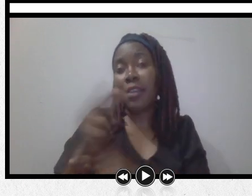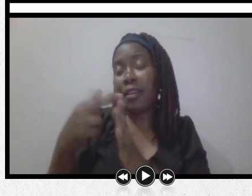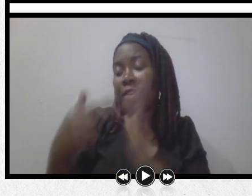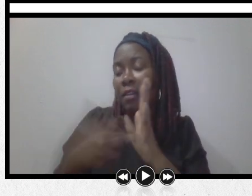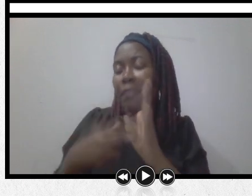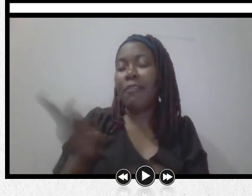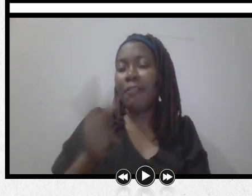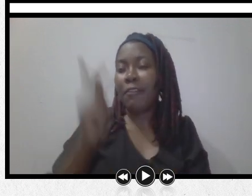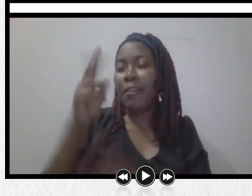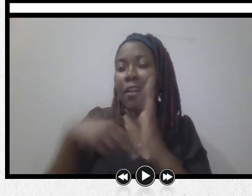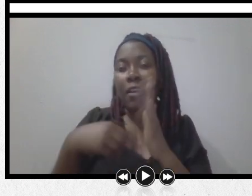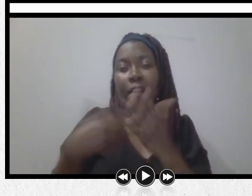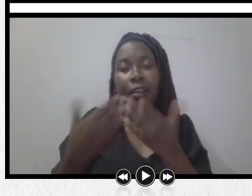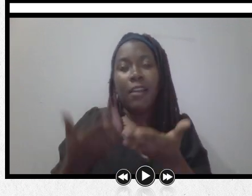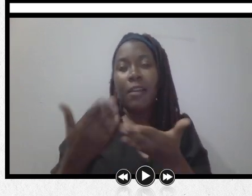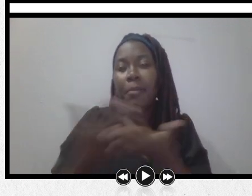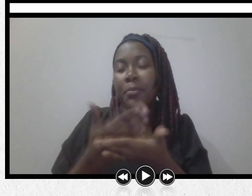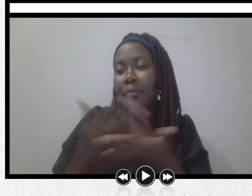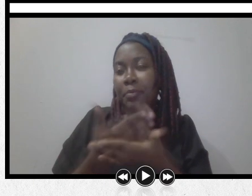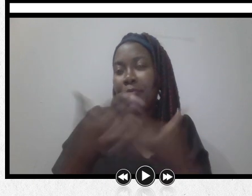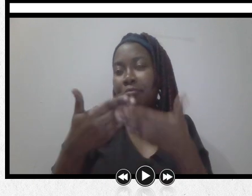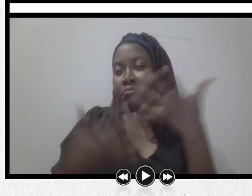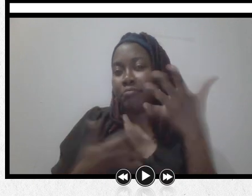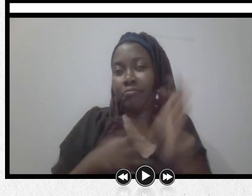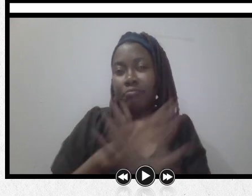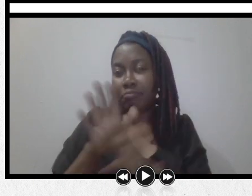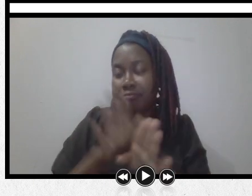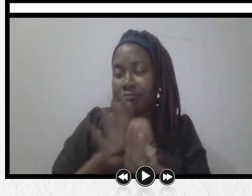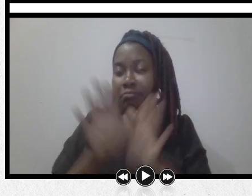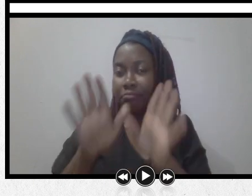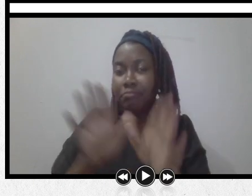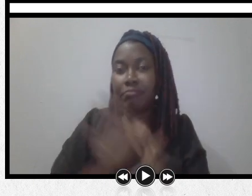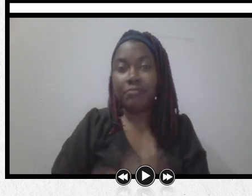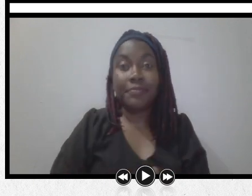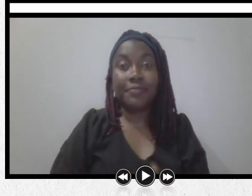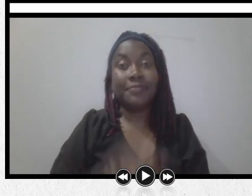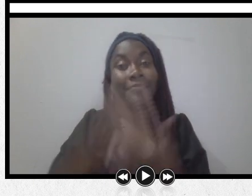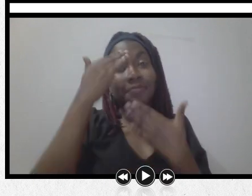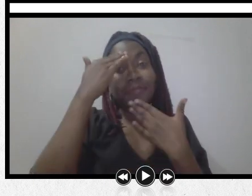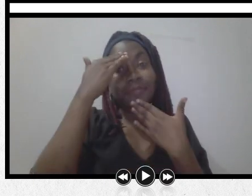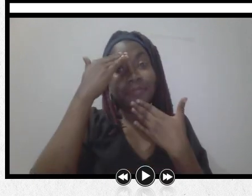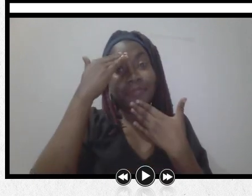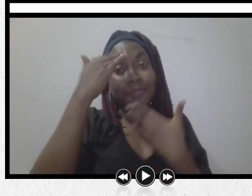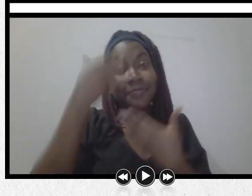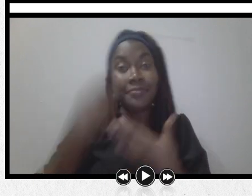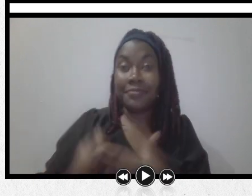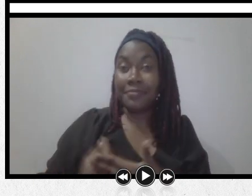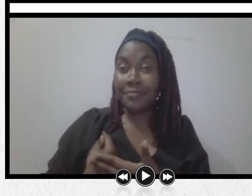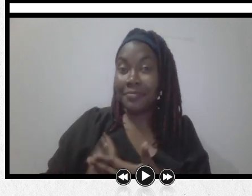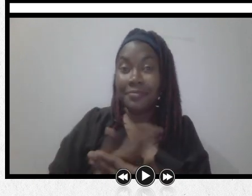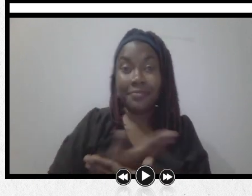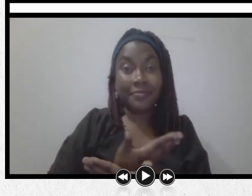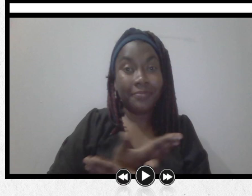bastante a leitura, então essa é a bibliografia indicada que fica para esse momento. Eu agradeço aqui a presença das senhoras e